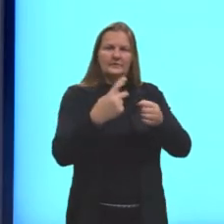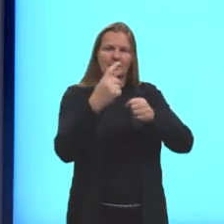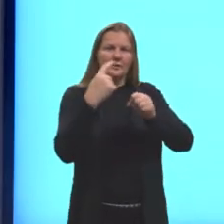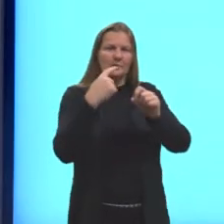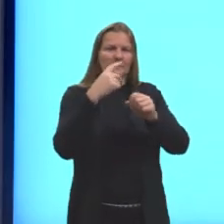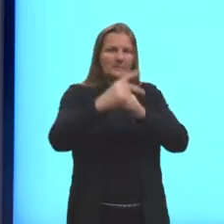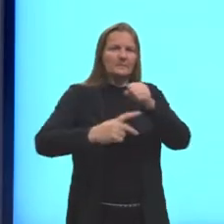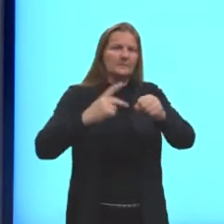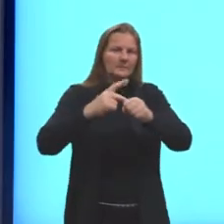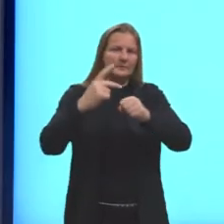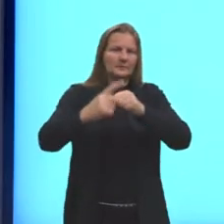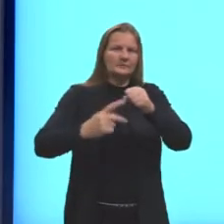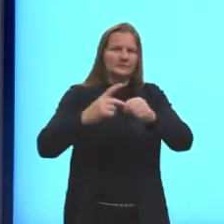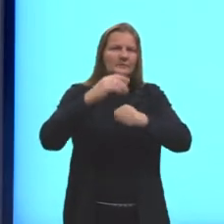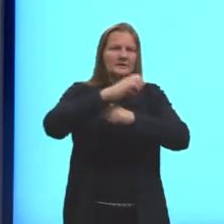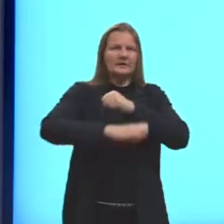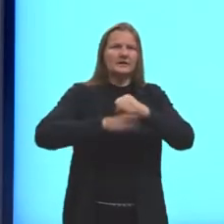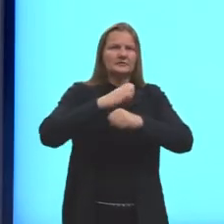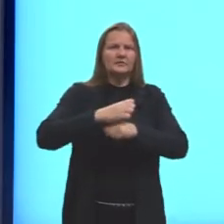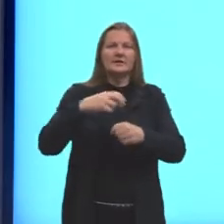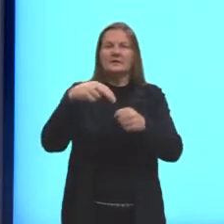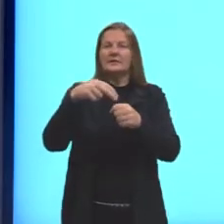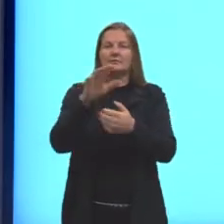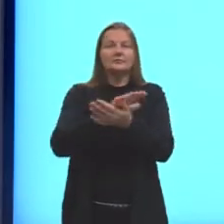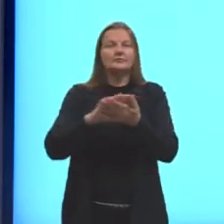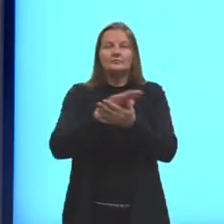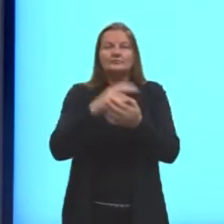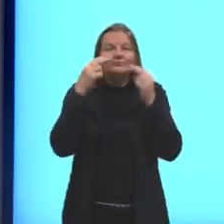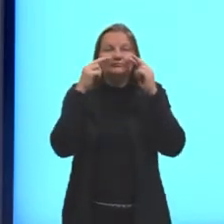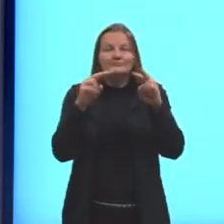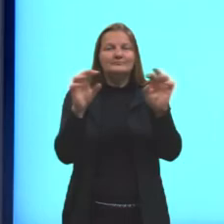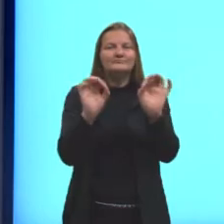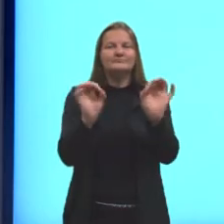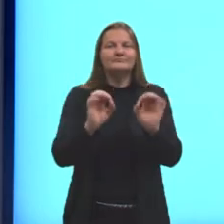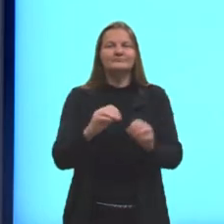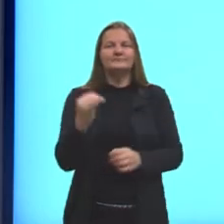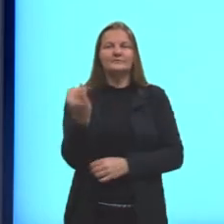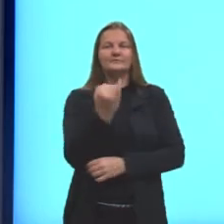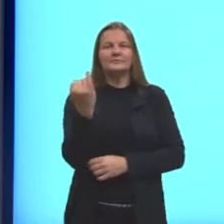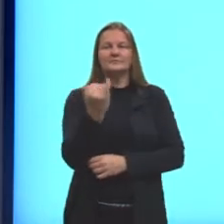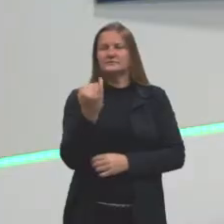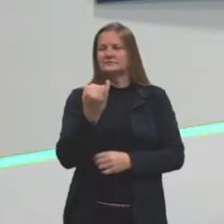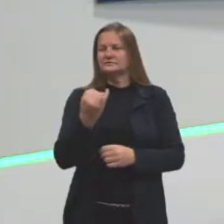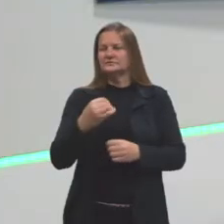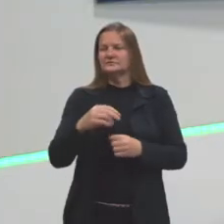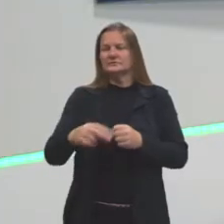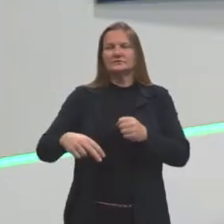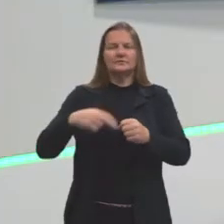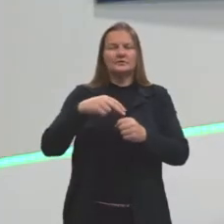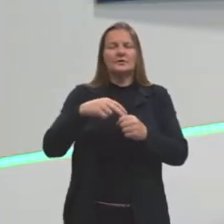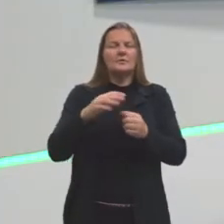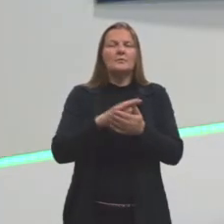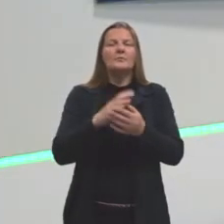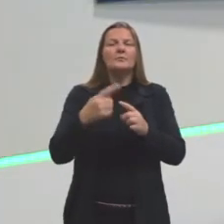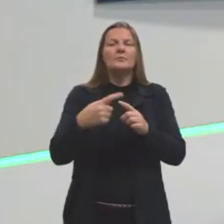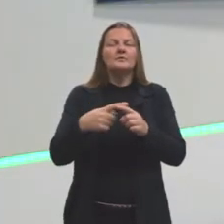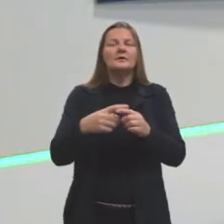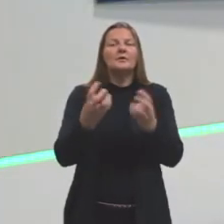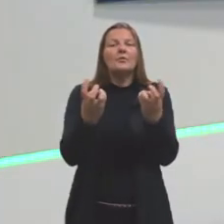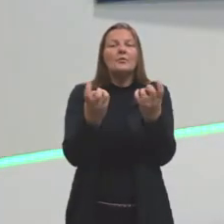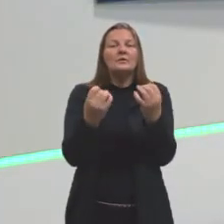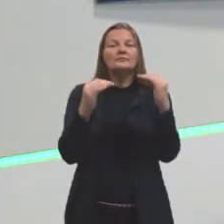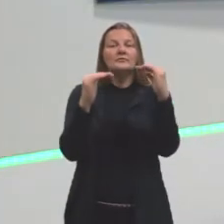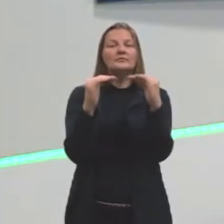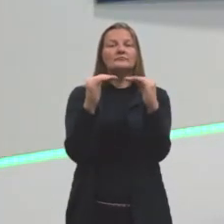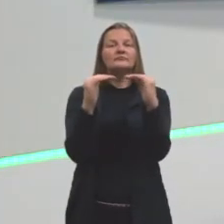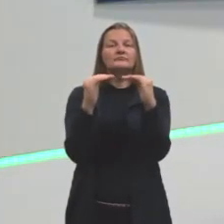e os elétrons a gente não tá nem vendo os neutros aqui porque para gente ele não vai ser importante tá a gente viu que tem a mesma quantidade então a gente